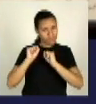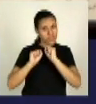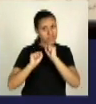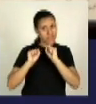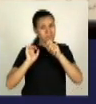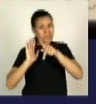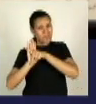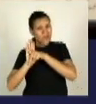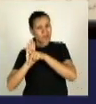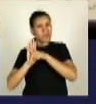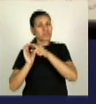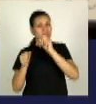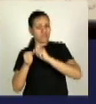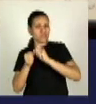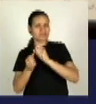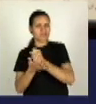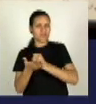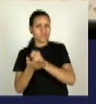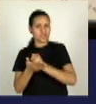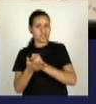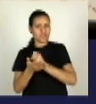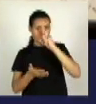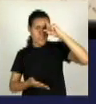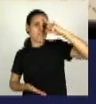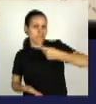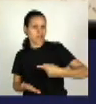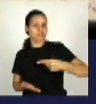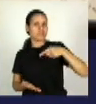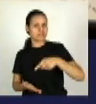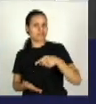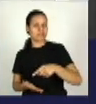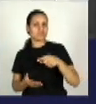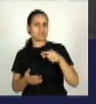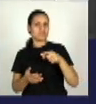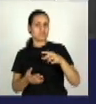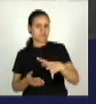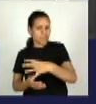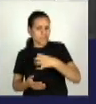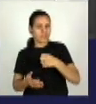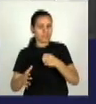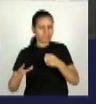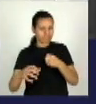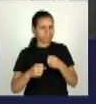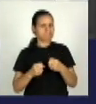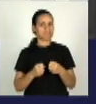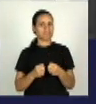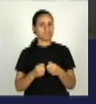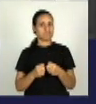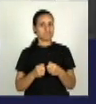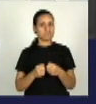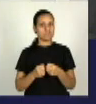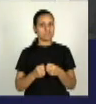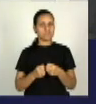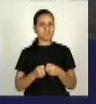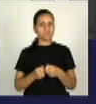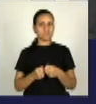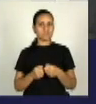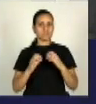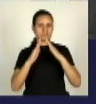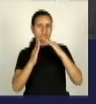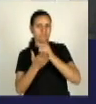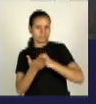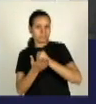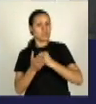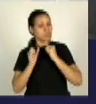o produtor, né, a indústria farmacêutica que produz, deveria assim destinar o final desse resíduo